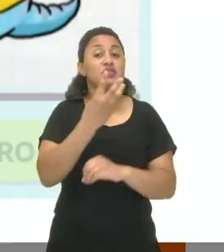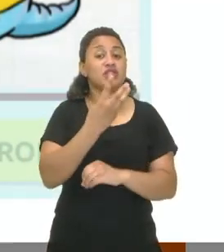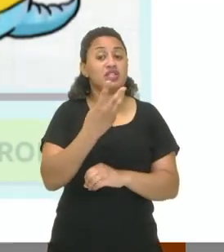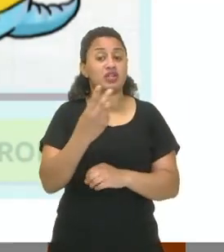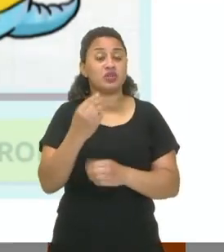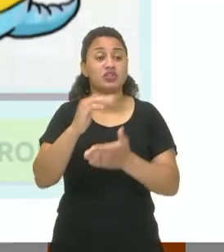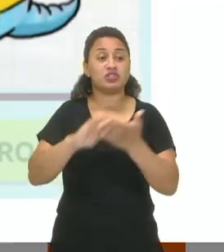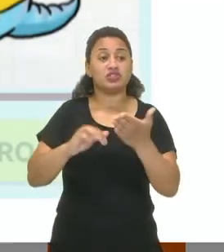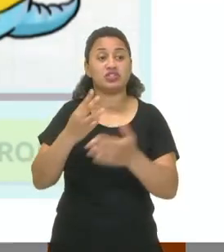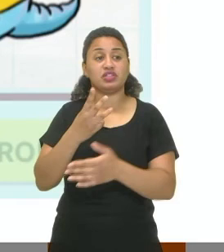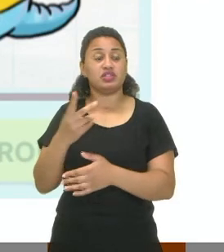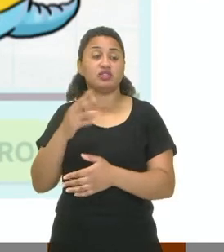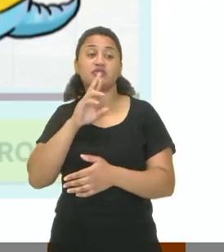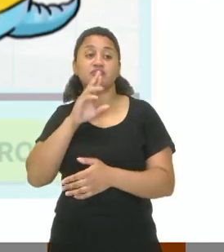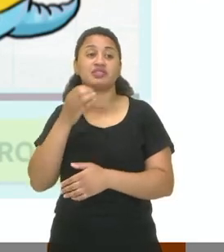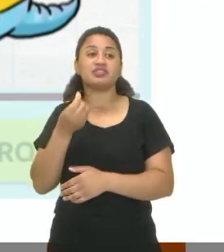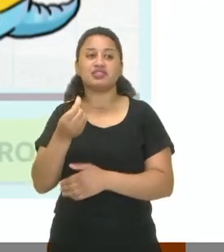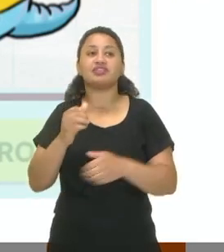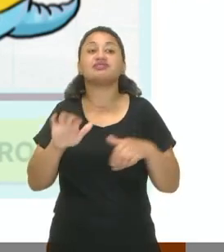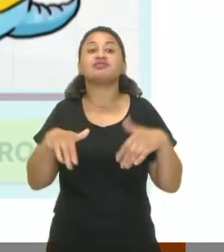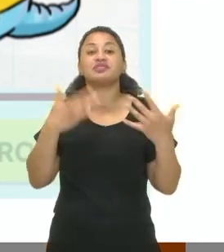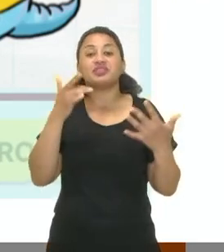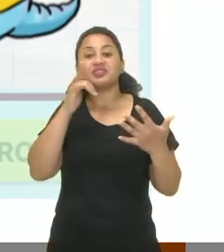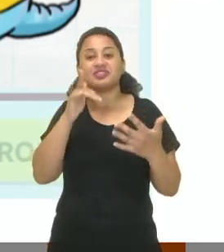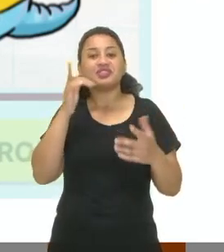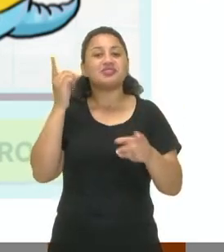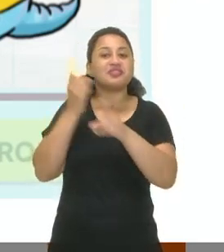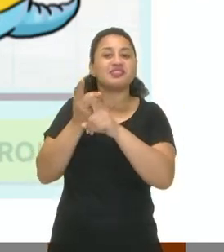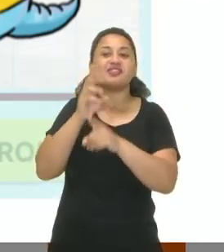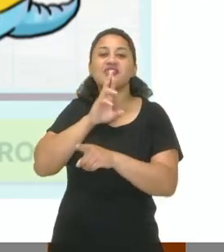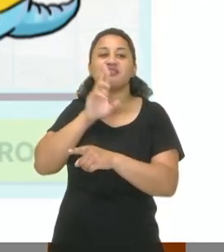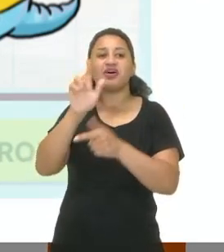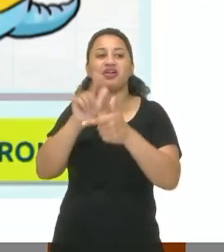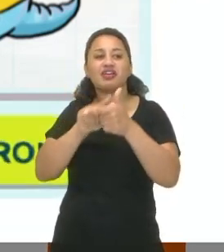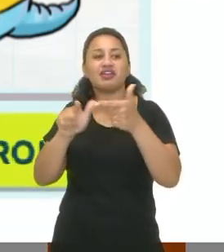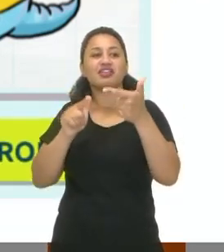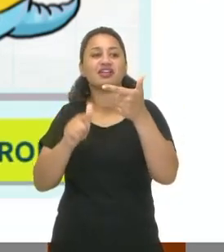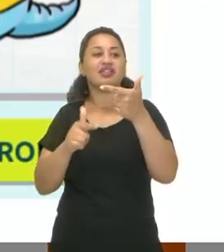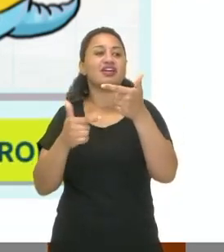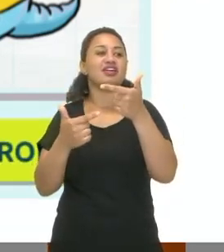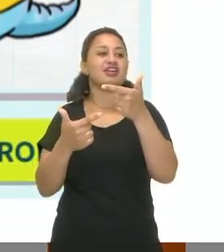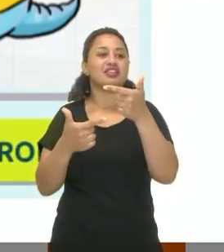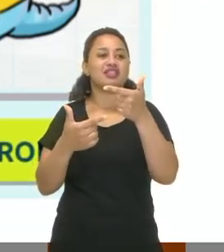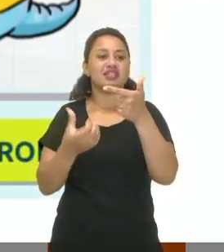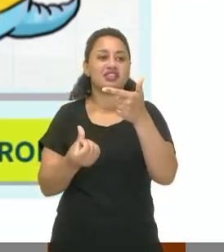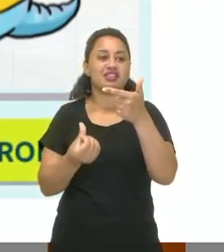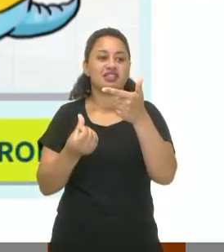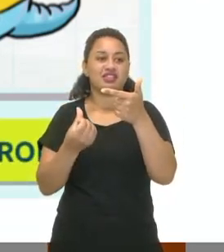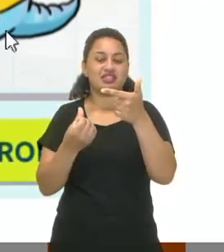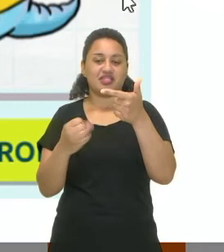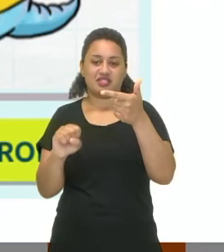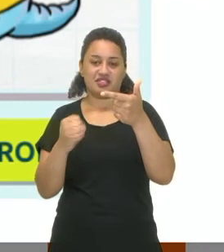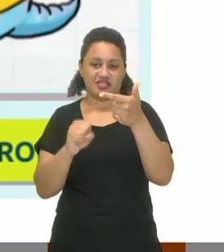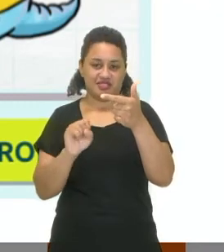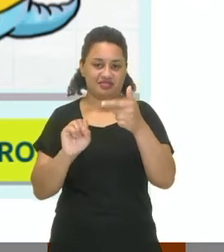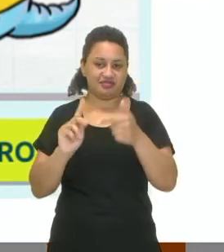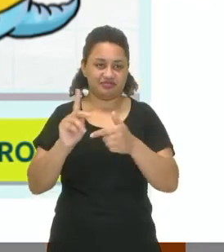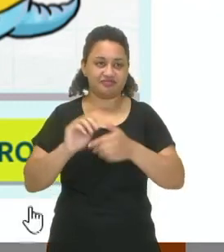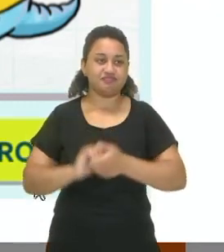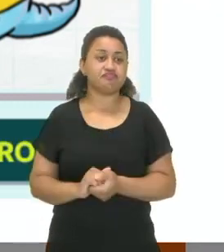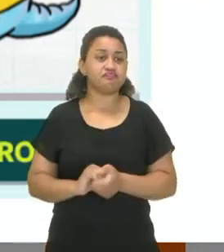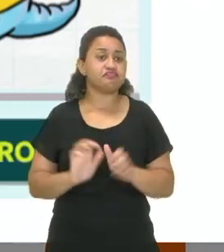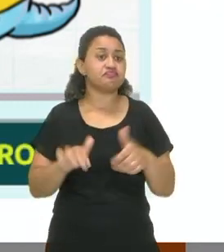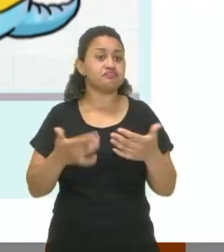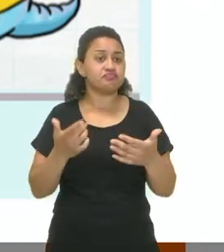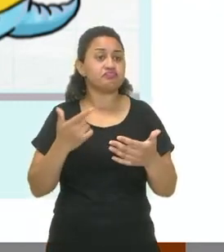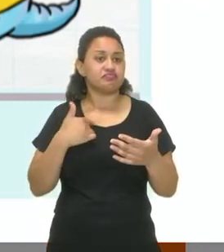Olha lá, tá? E a gente já consegue colocar aqui, né, esse processo ali da divisão, tá bom? Aqui, né,